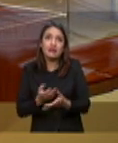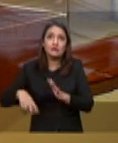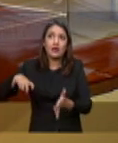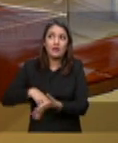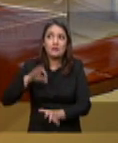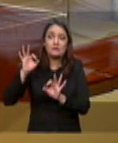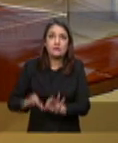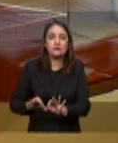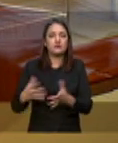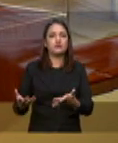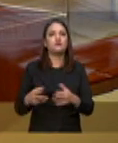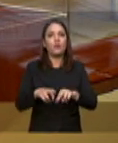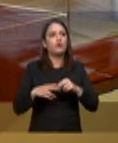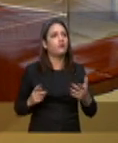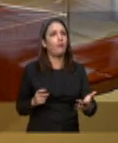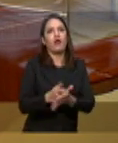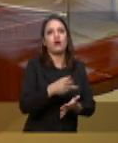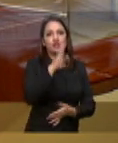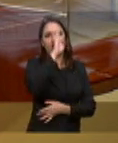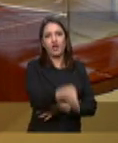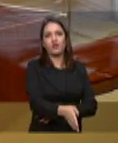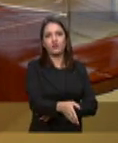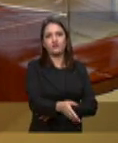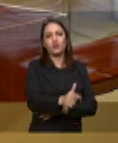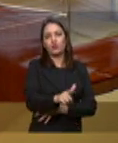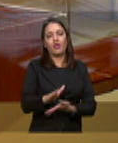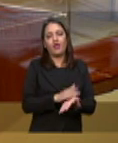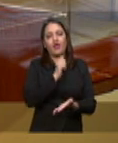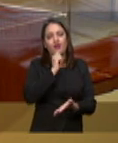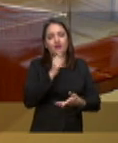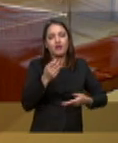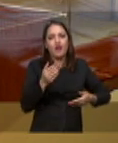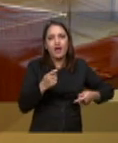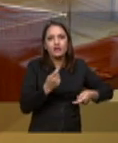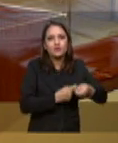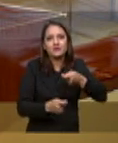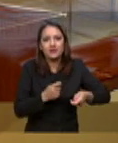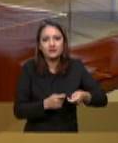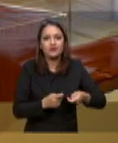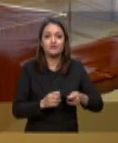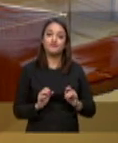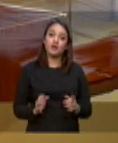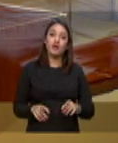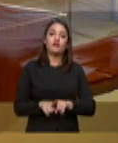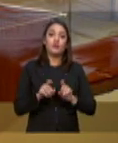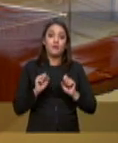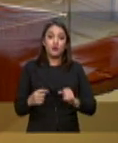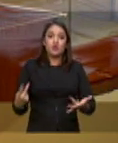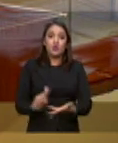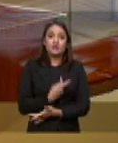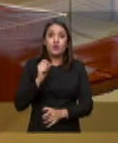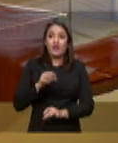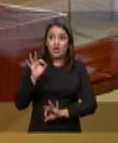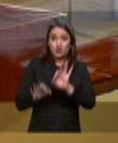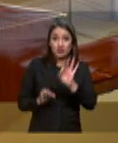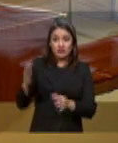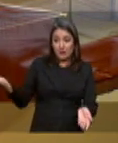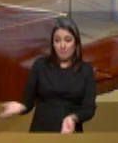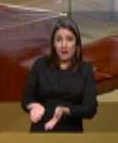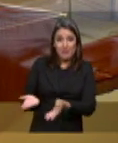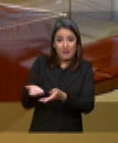criminal. Segundo ponto, pode arrecadar uma busca desenfreada pelo Poder Judiciário, seja em mandados